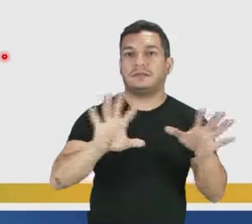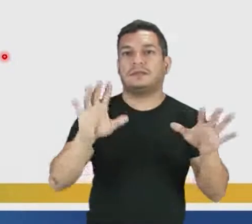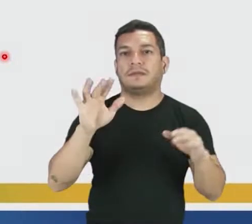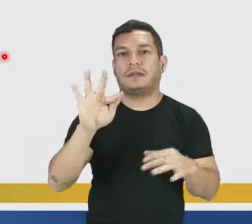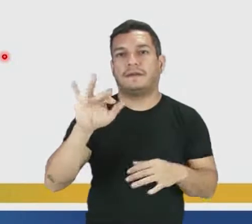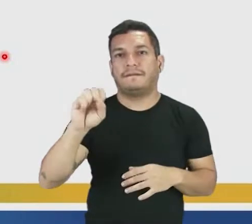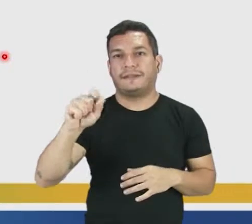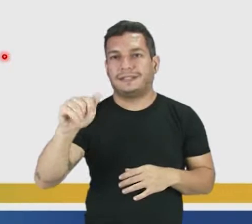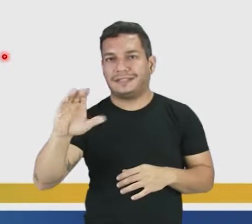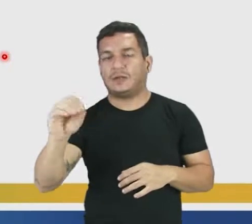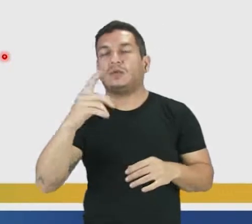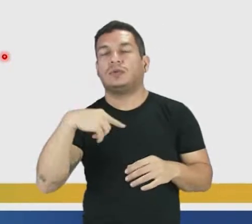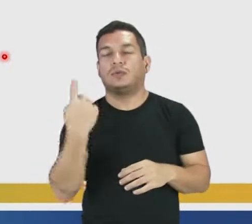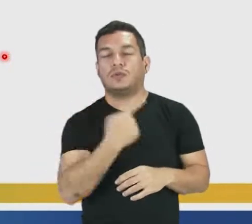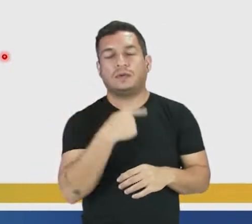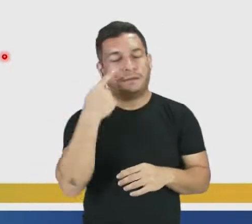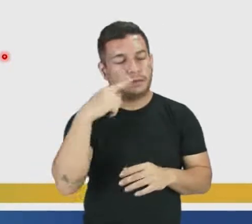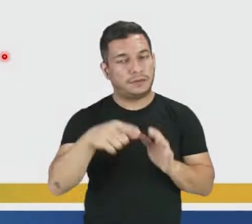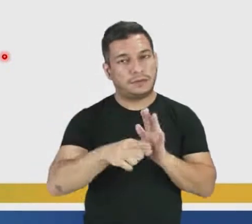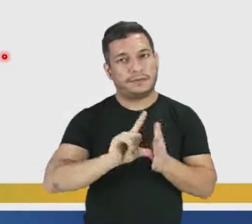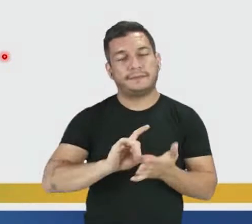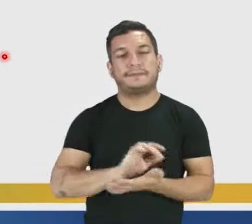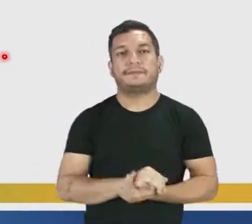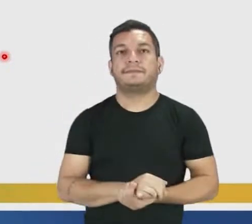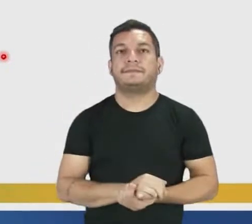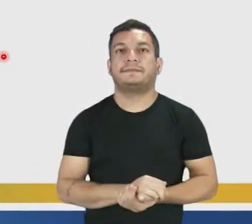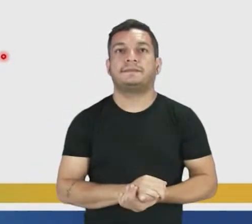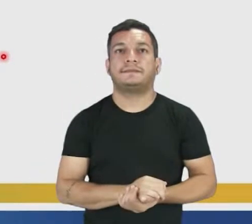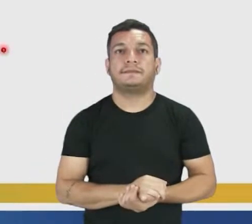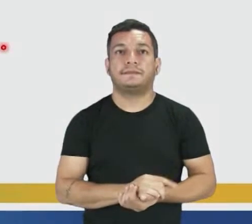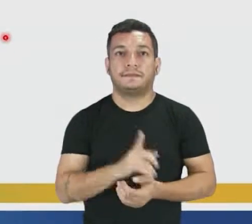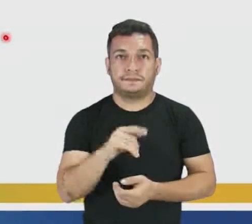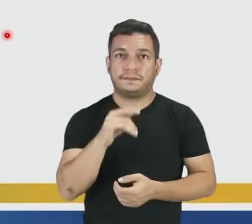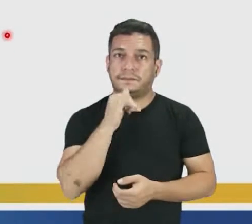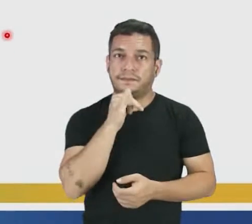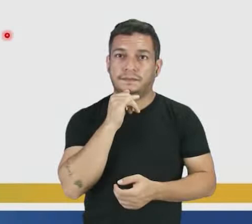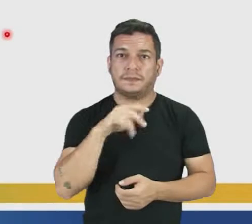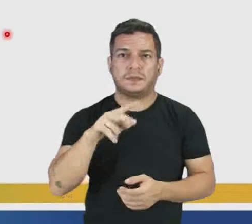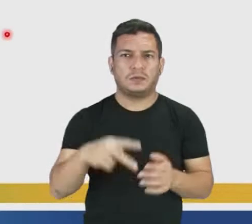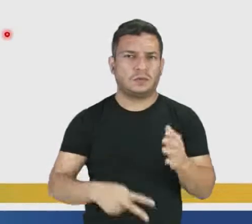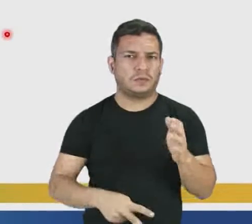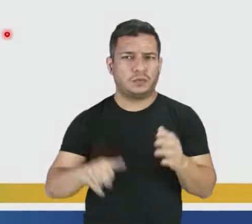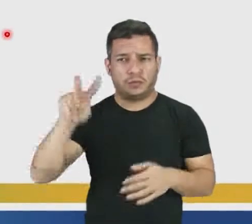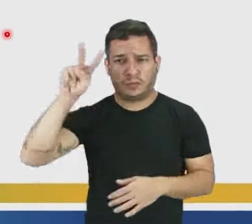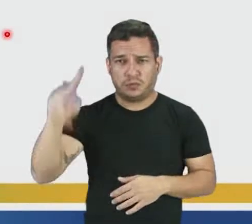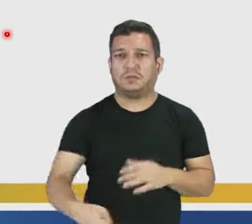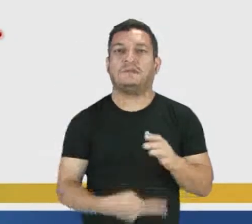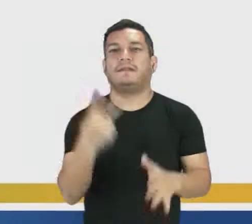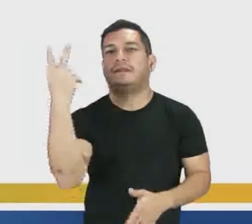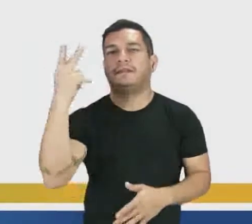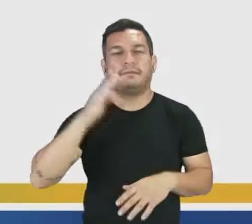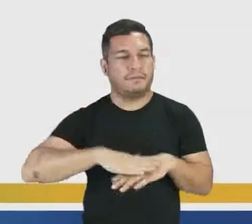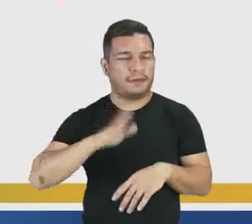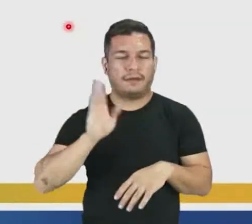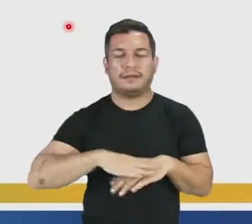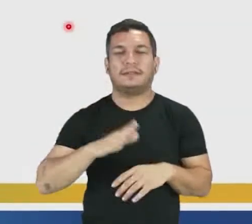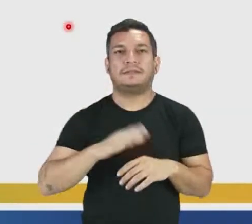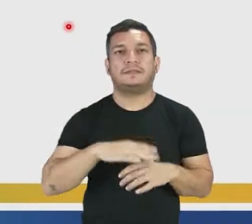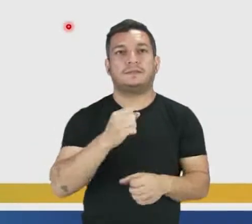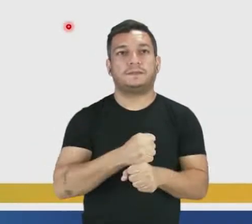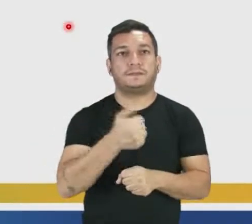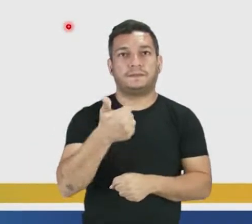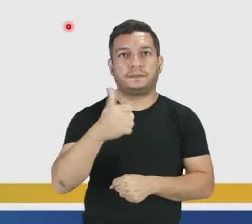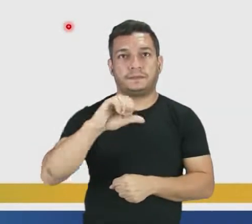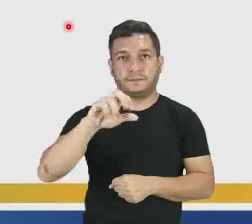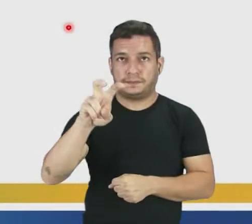fissão nuclear, que foi o que a gente viu anteriormente. Nesse caso aí é 2 milhões de vezes a mais. Em 1952,